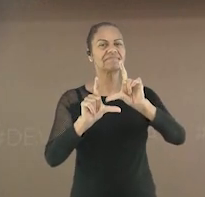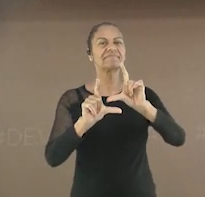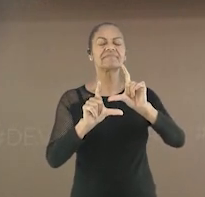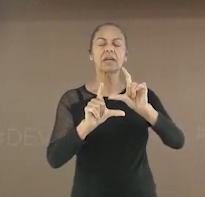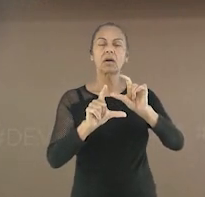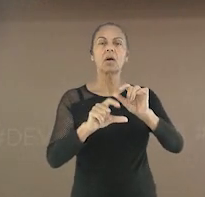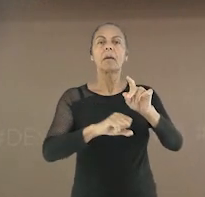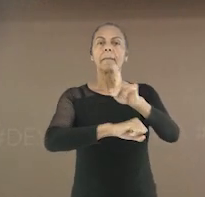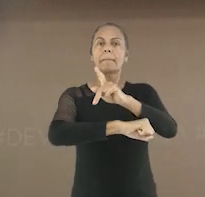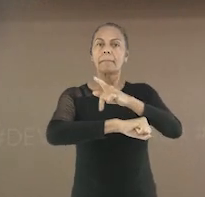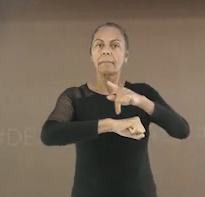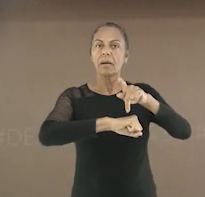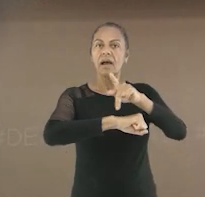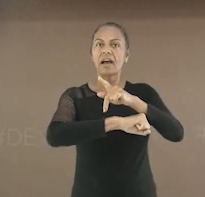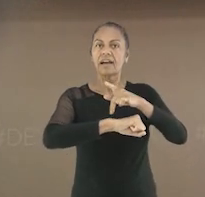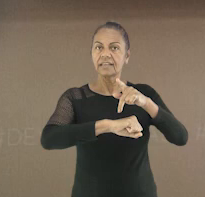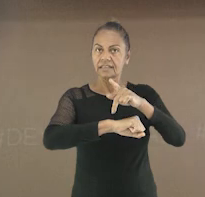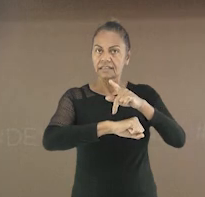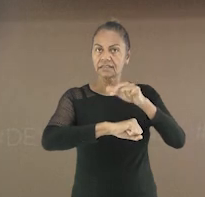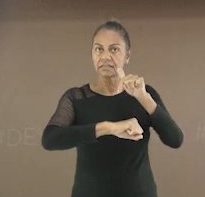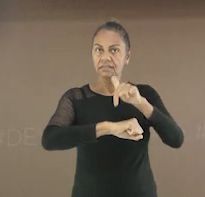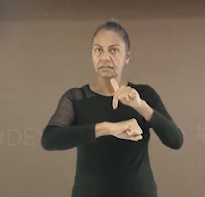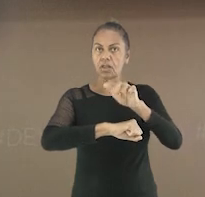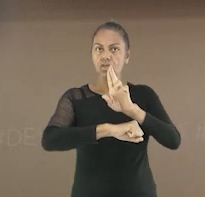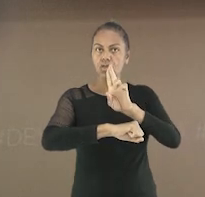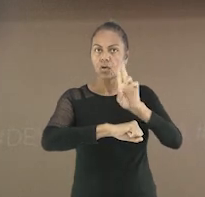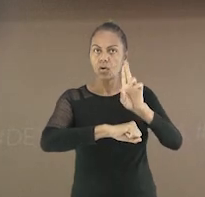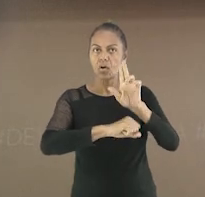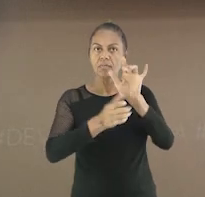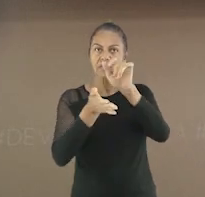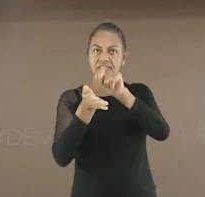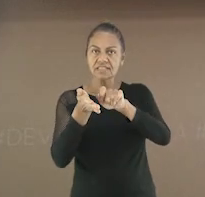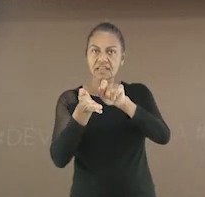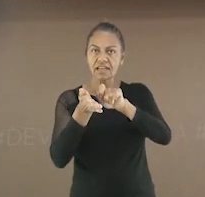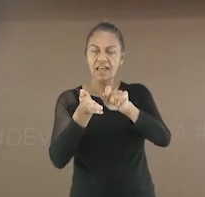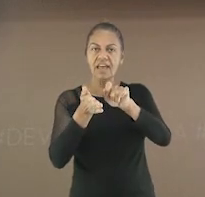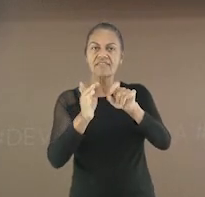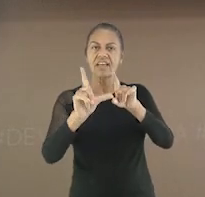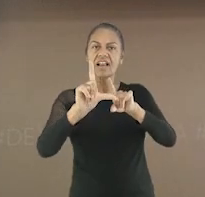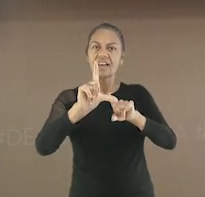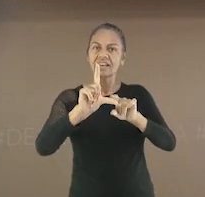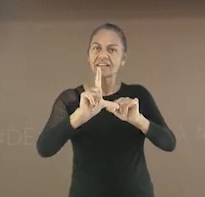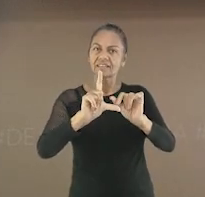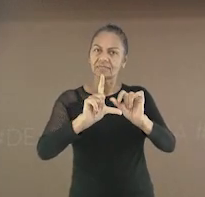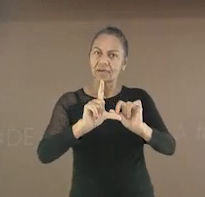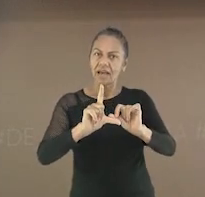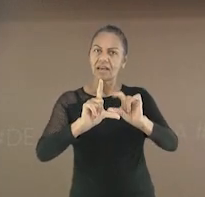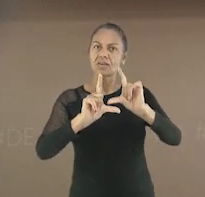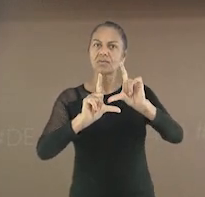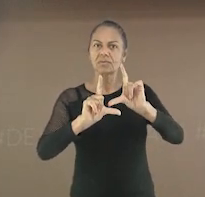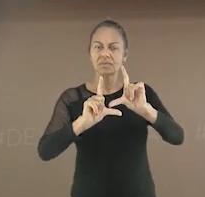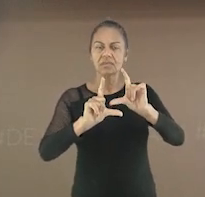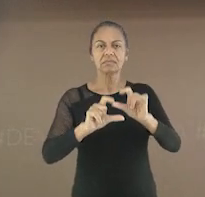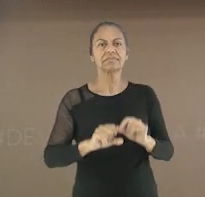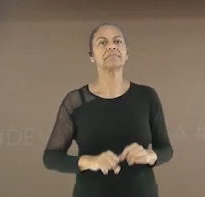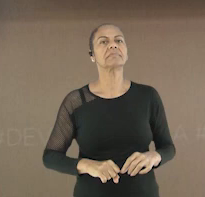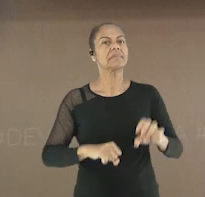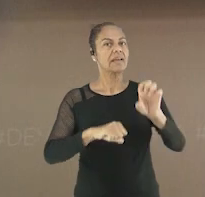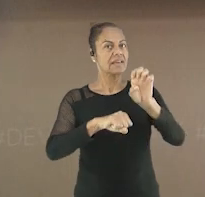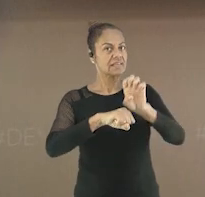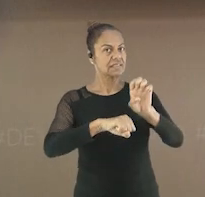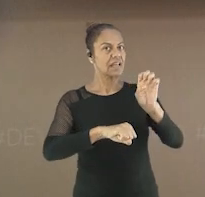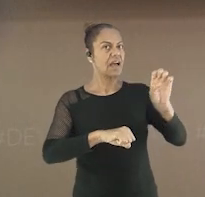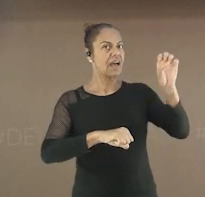um país, devemos escrever com letra maiúscula. E quando é um estado, também.